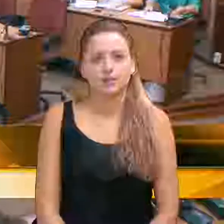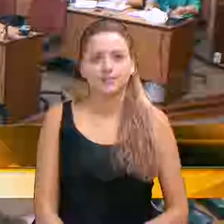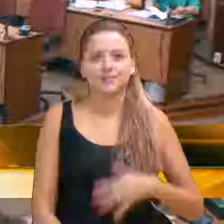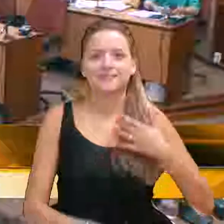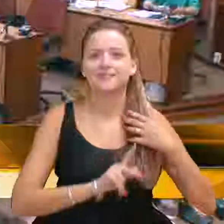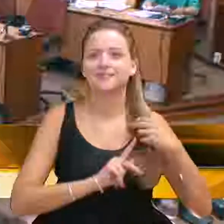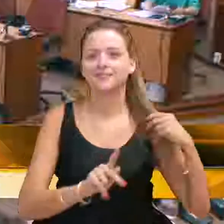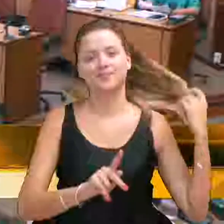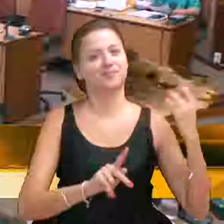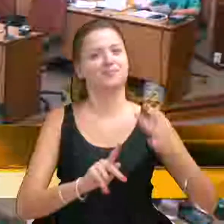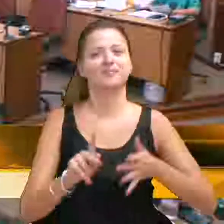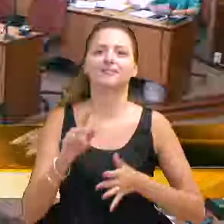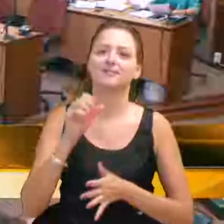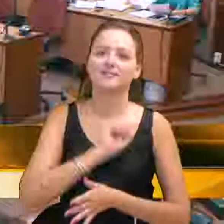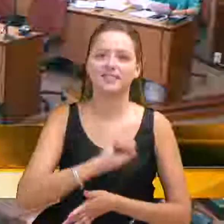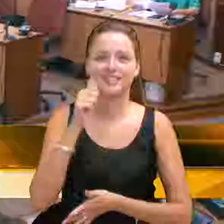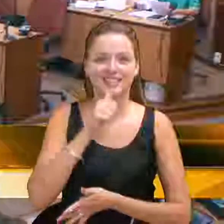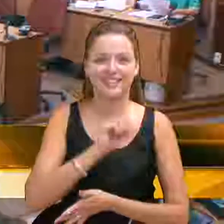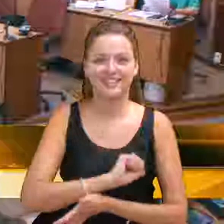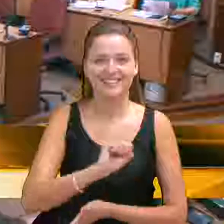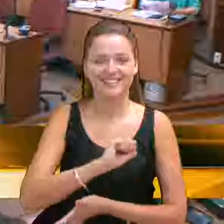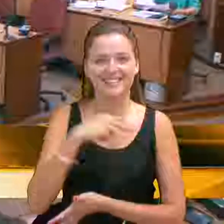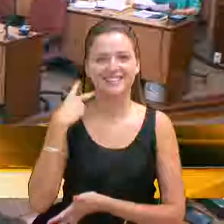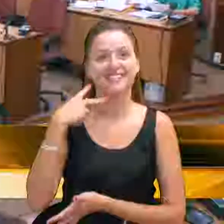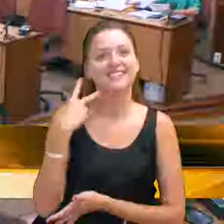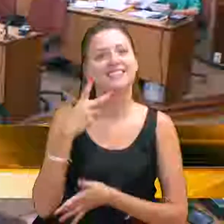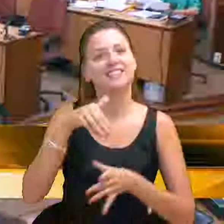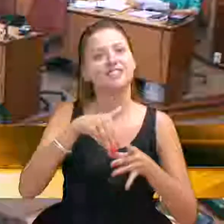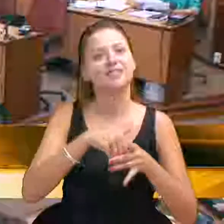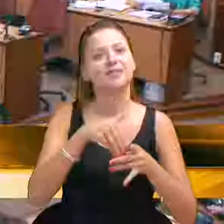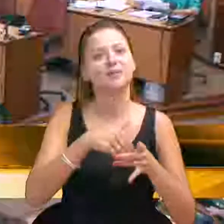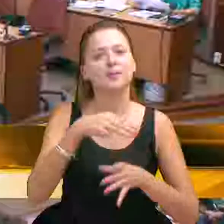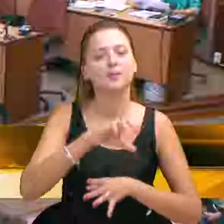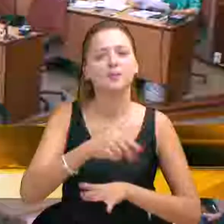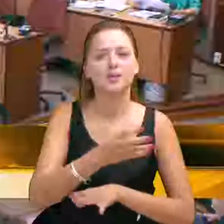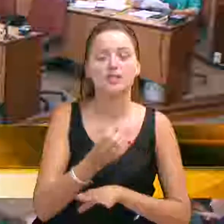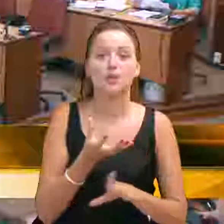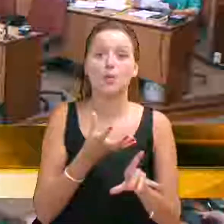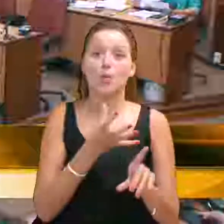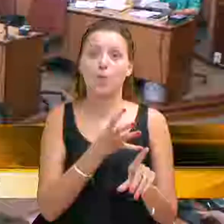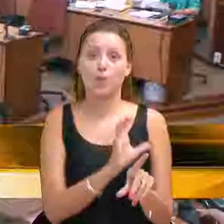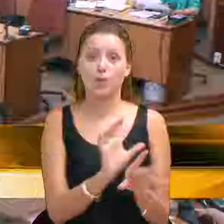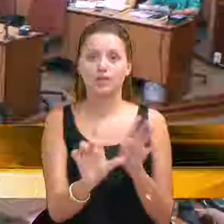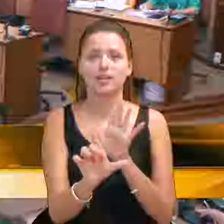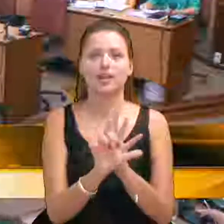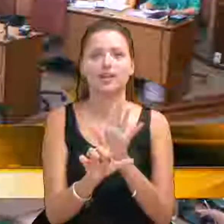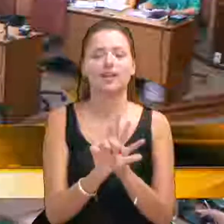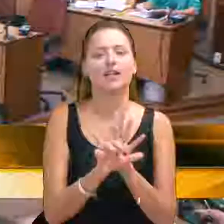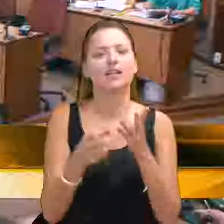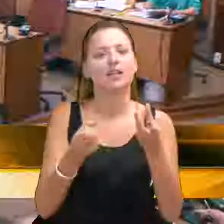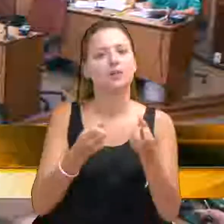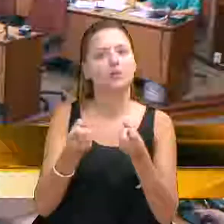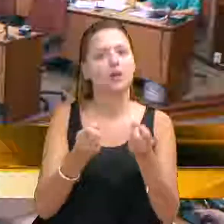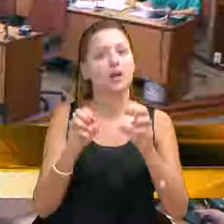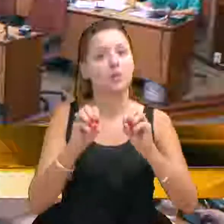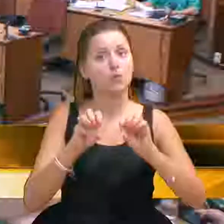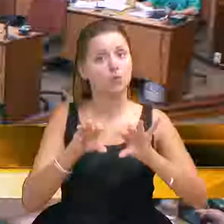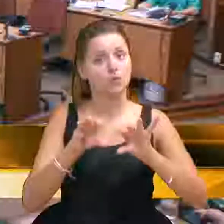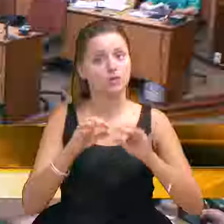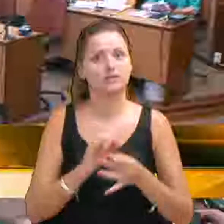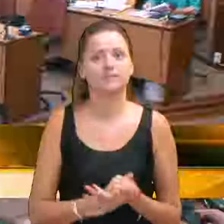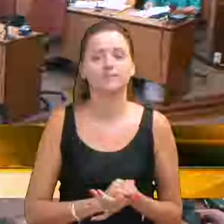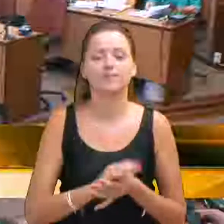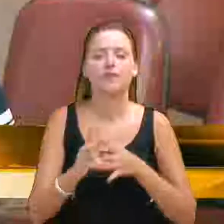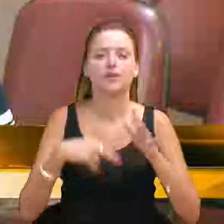Senhor presidente, senhoras e senhores vereadores, moção de repúdio à lei dos faróis acesos. Os vereadores que o